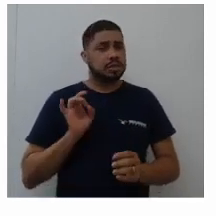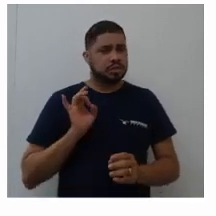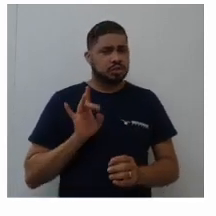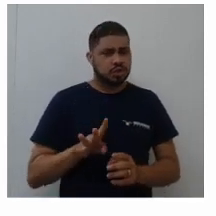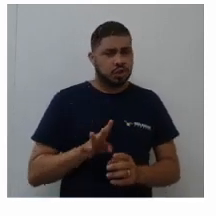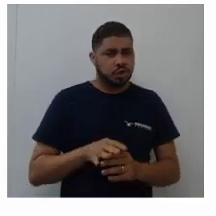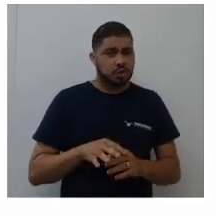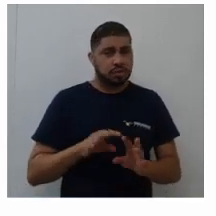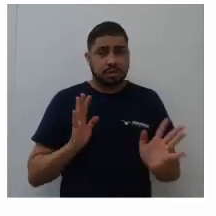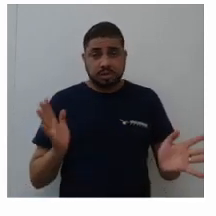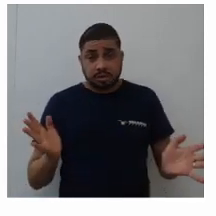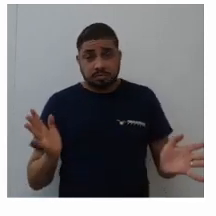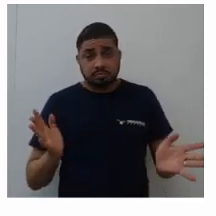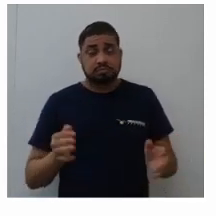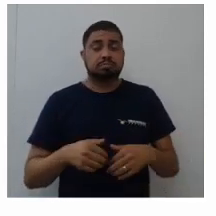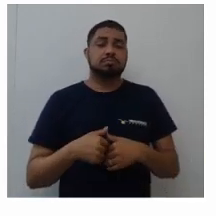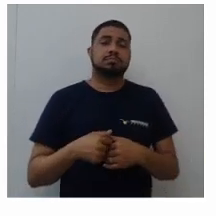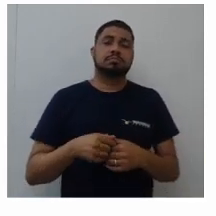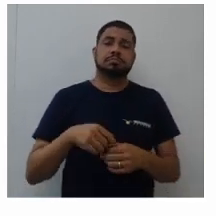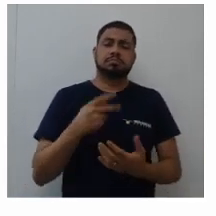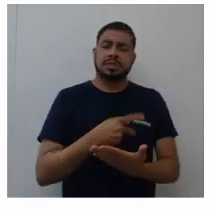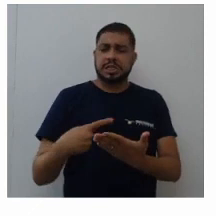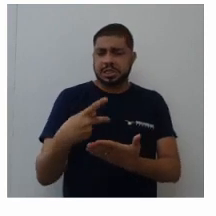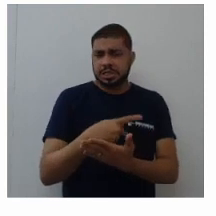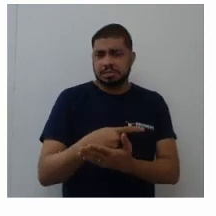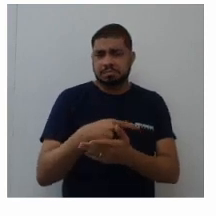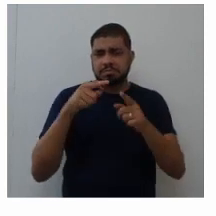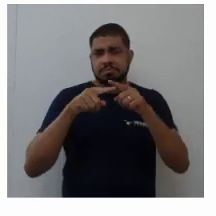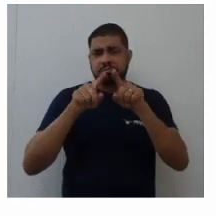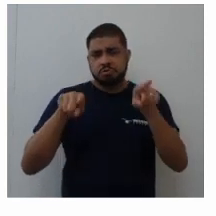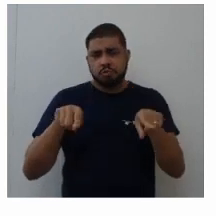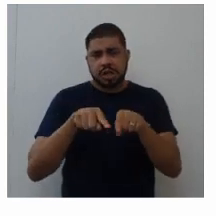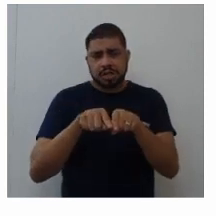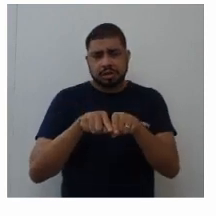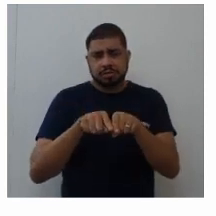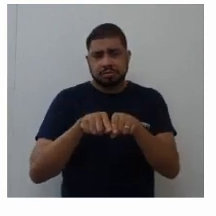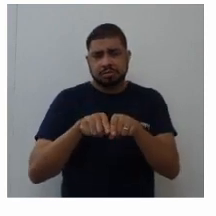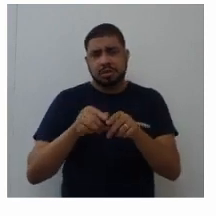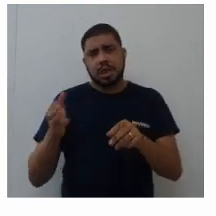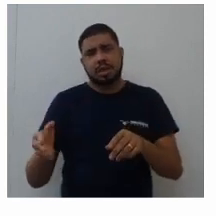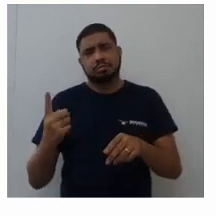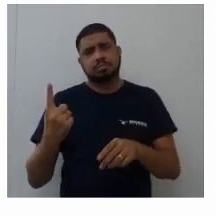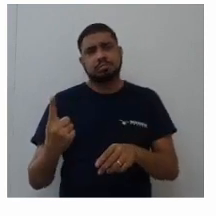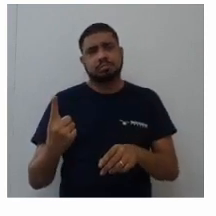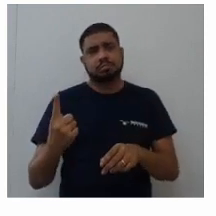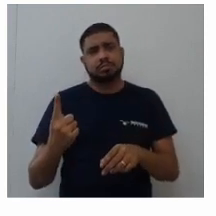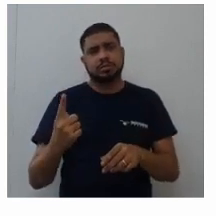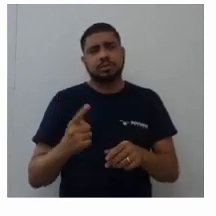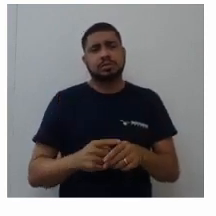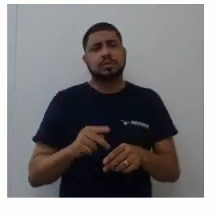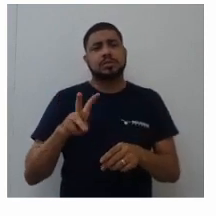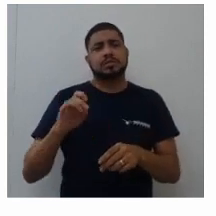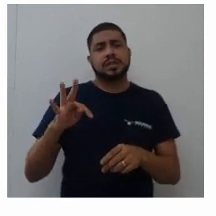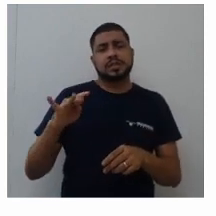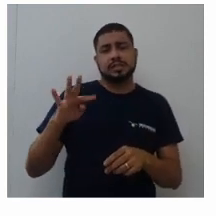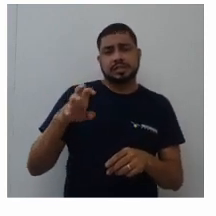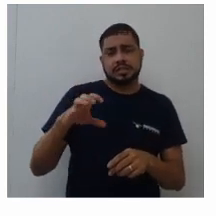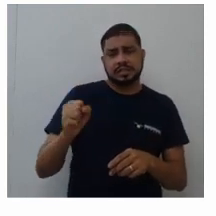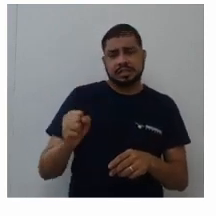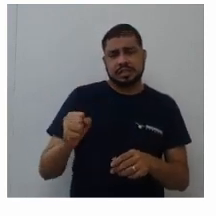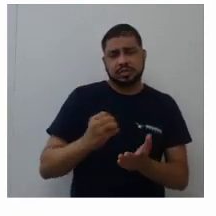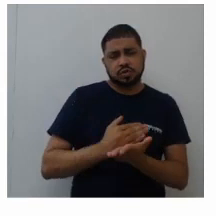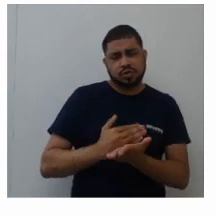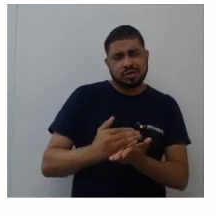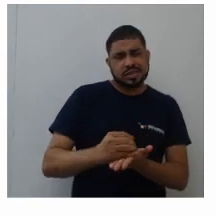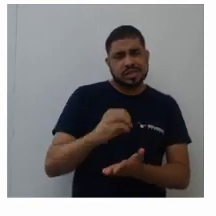Basta, então, portanto, desenhar um quadrado. De lado 1, converte-se na origem, ali no